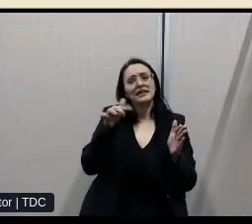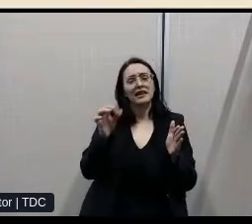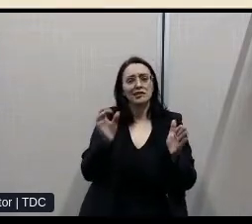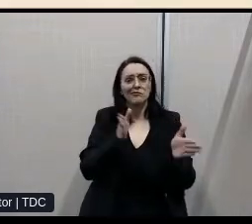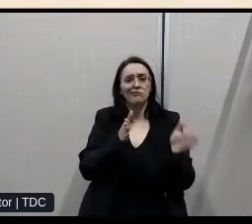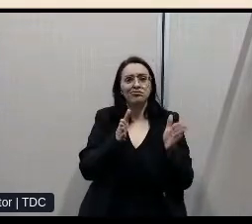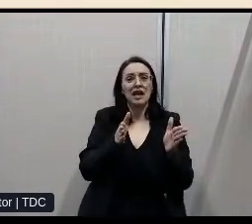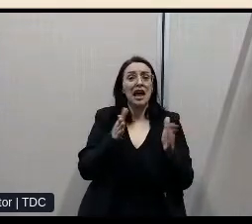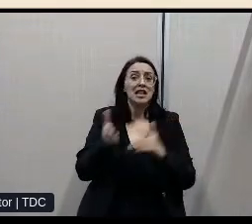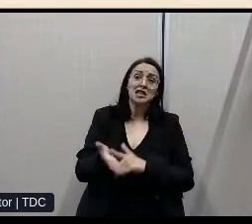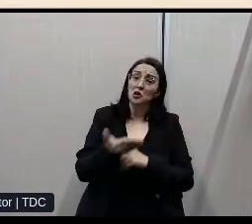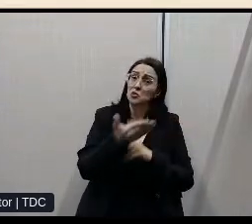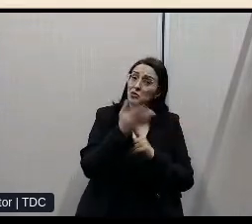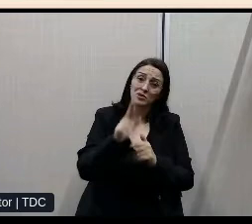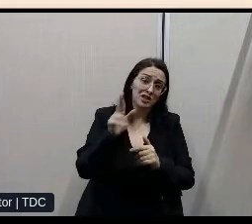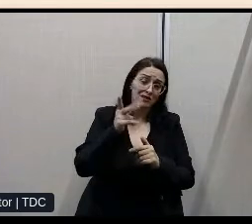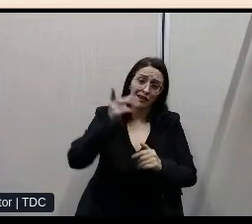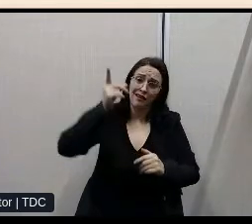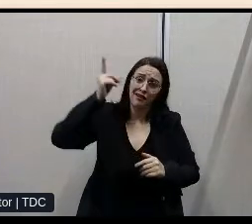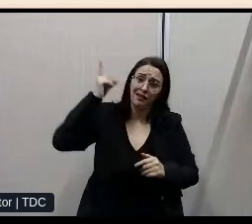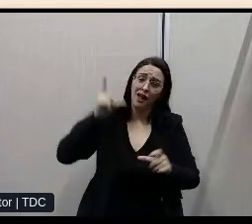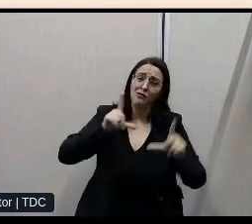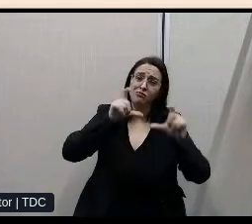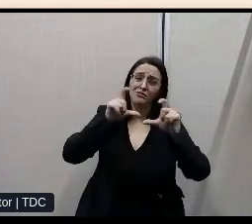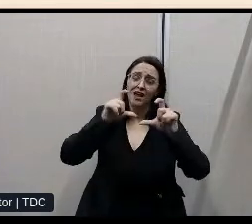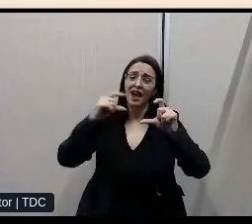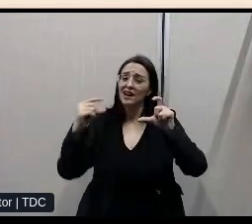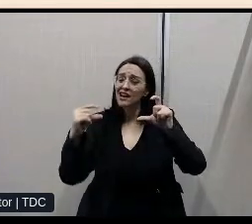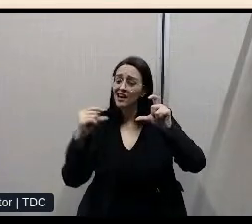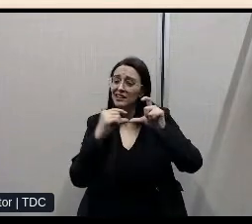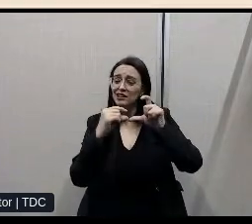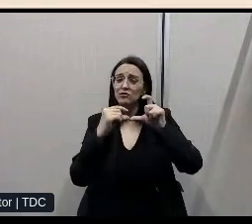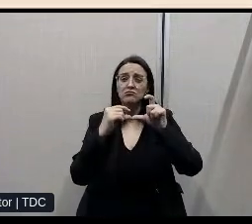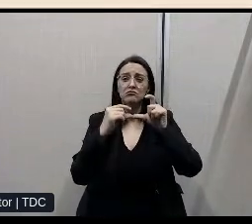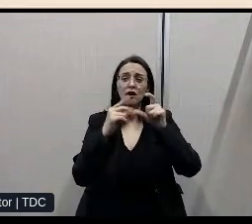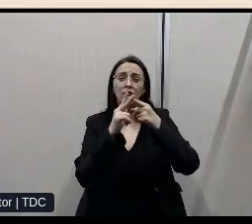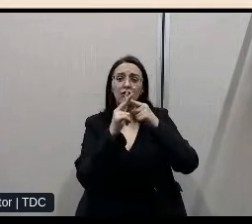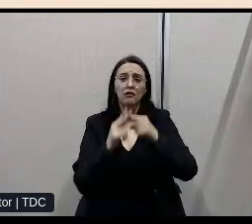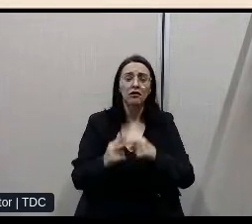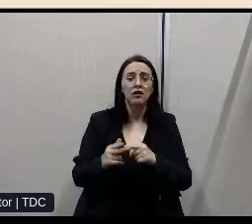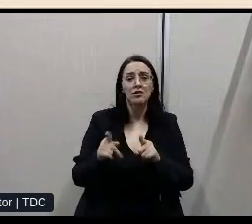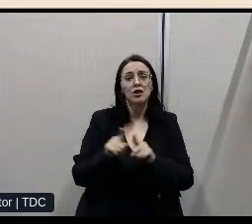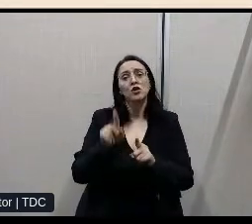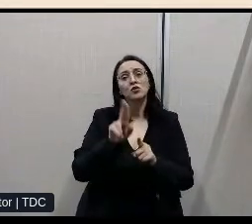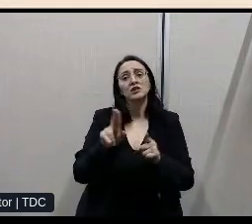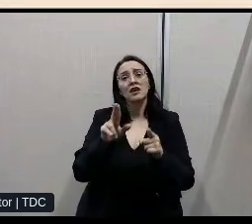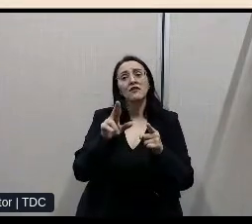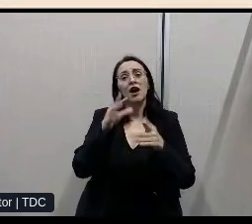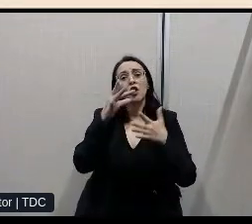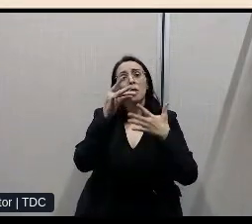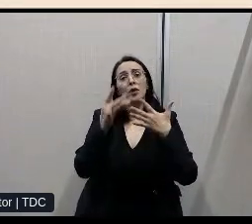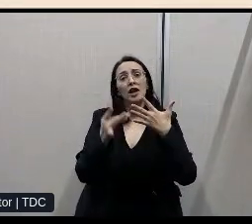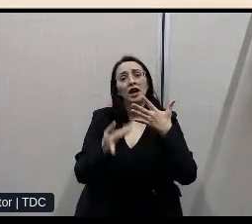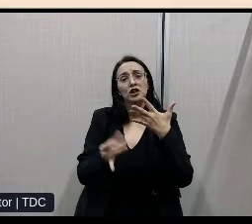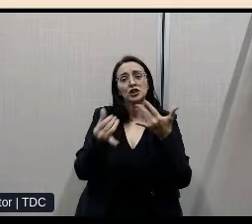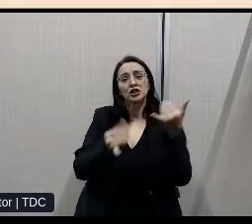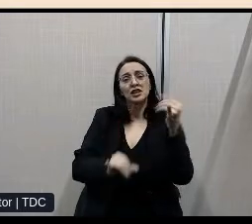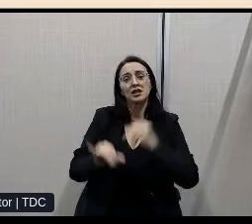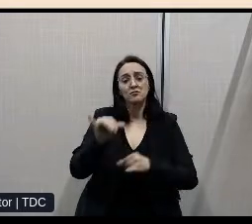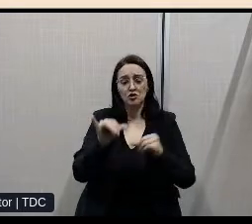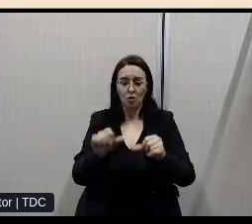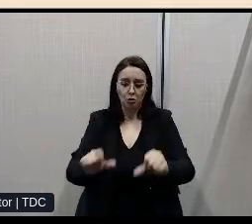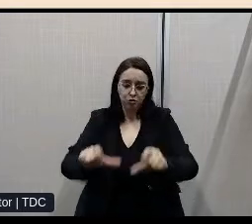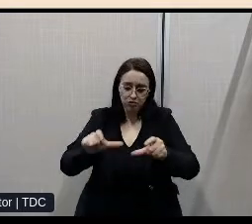E eram tecnologias que usavam alguns cartões de calibragem e usavam componentes químicos para fazer a revelação das